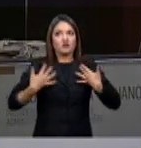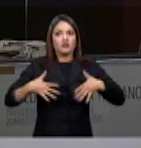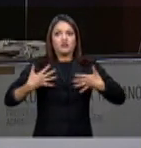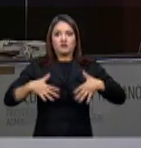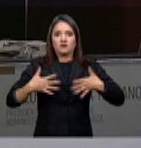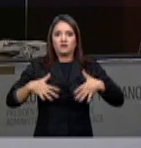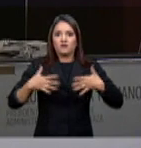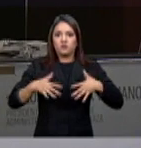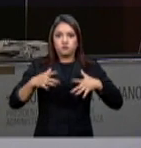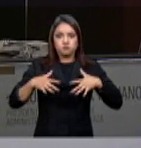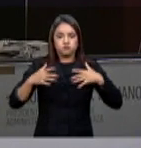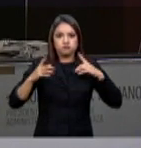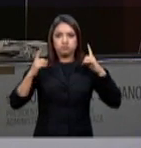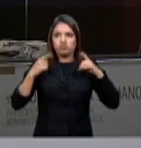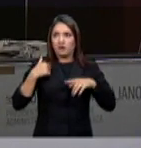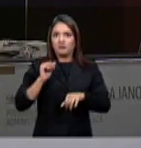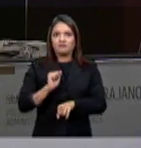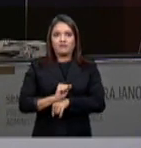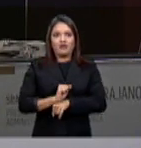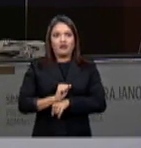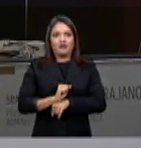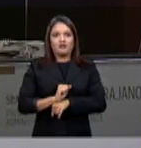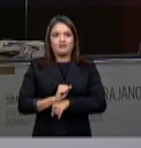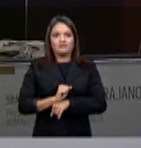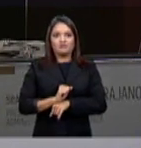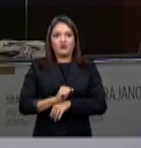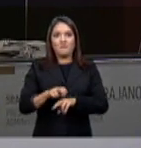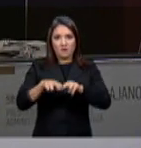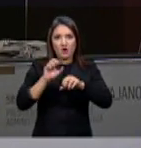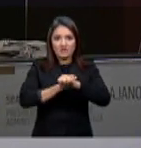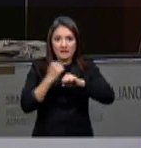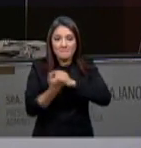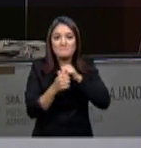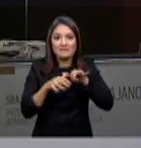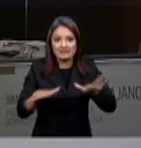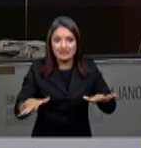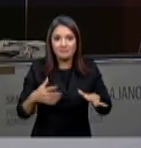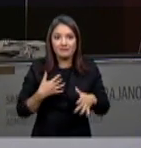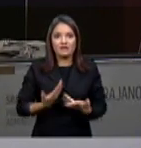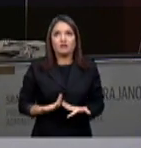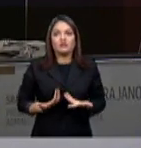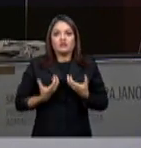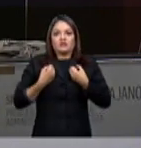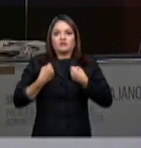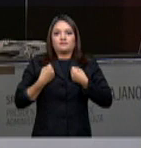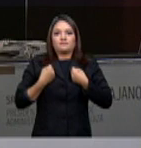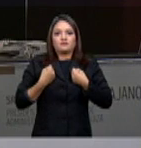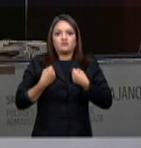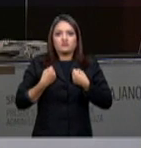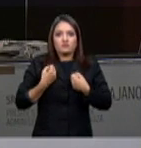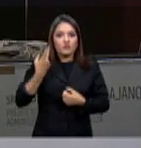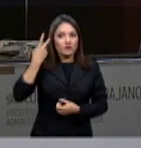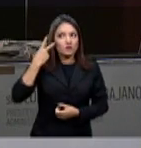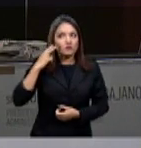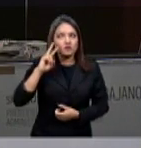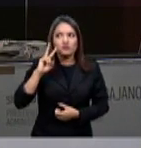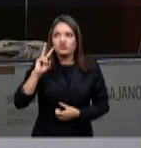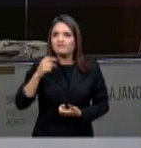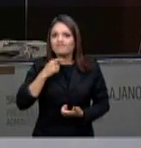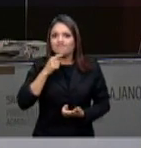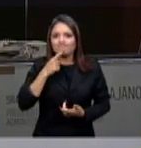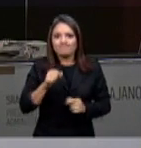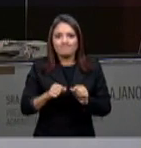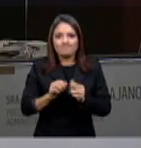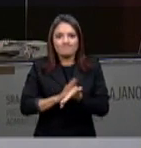aconteceu paralisado acho que eu tenho um pouco de vivência de intuição diz que é experiência